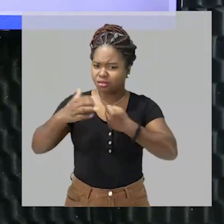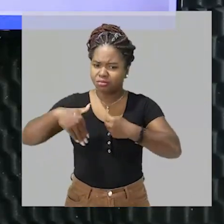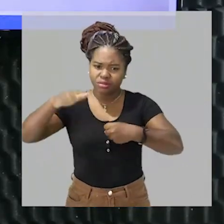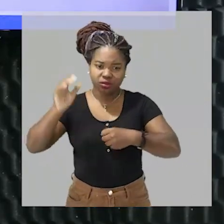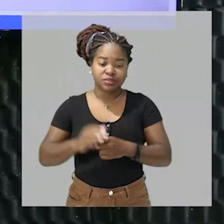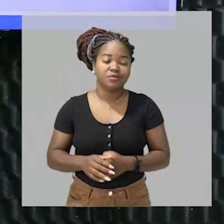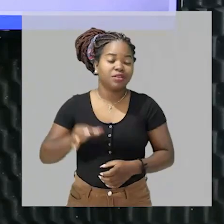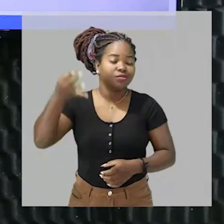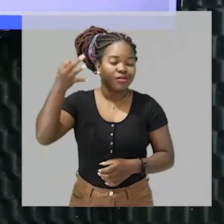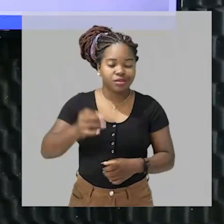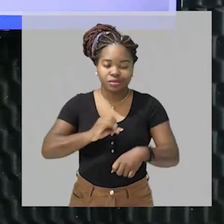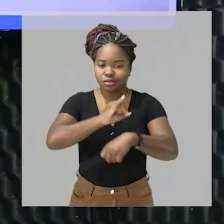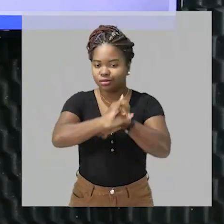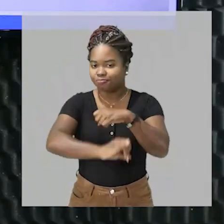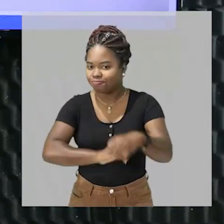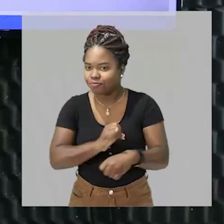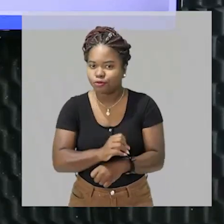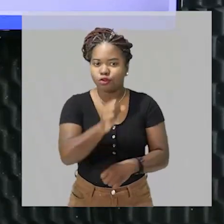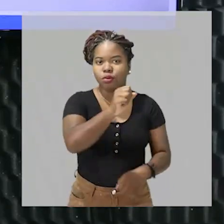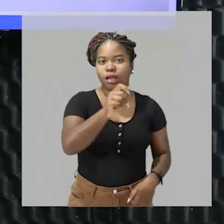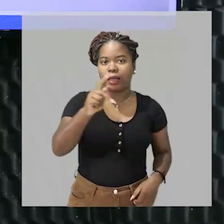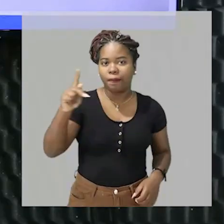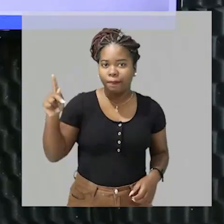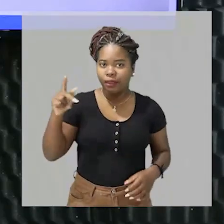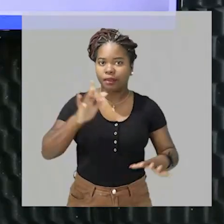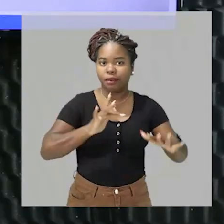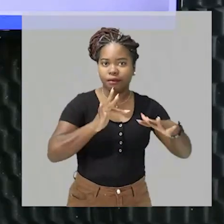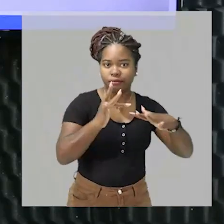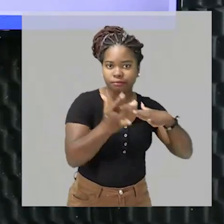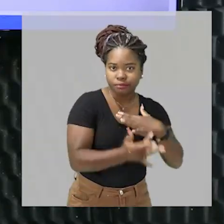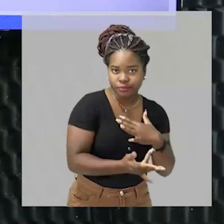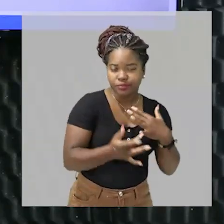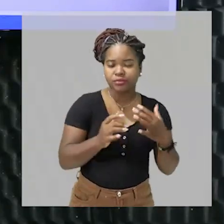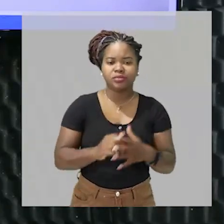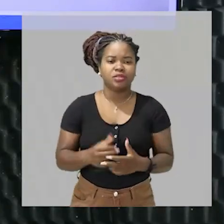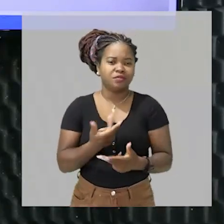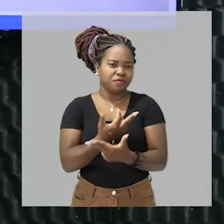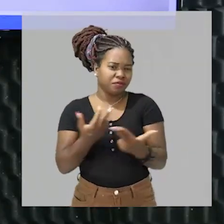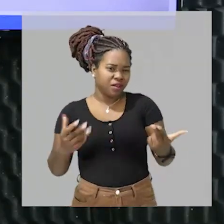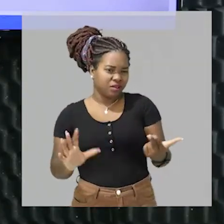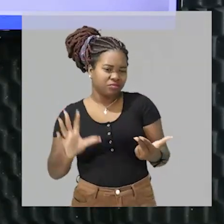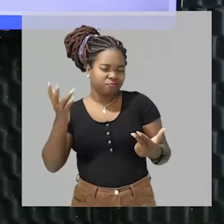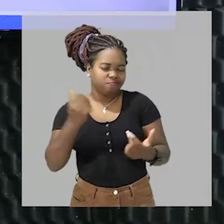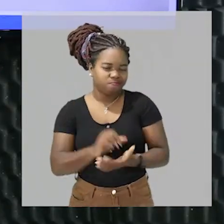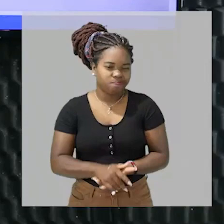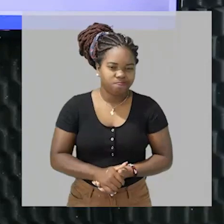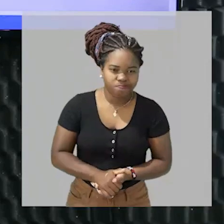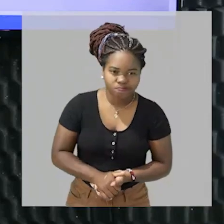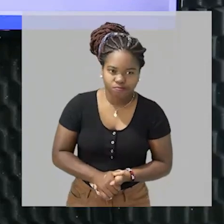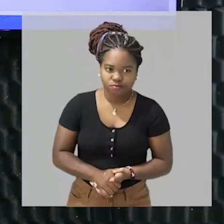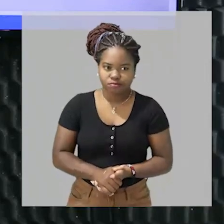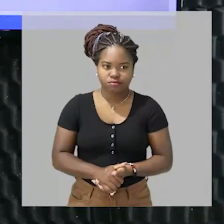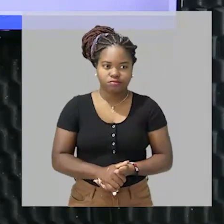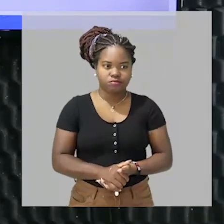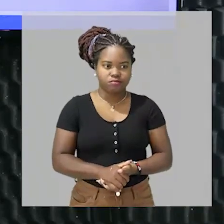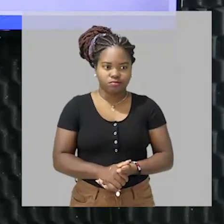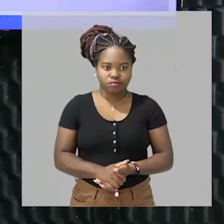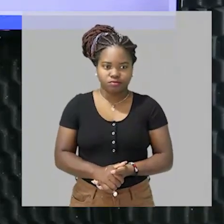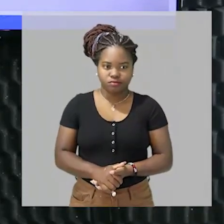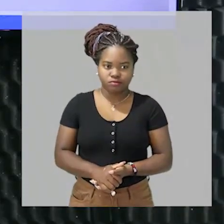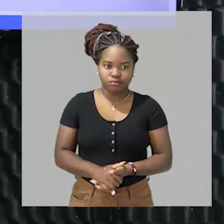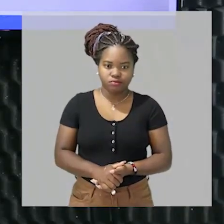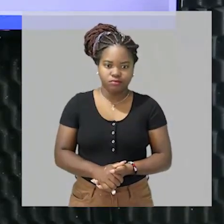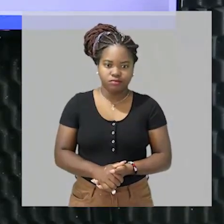a internet, com aplicativos, redes sociais, entre outras coisas, né? Andy Warhol,